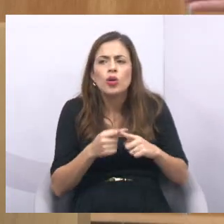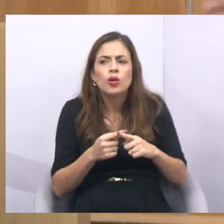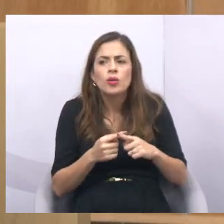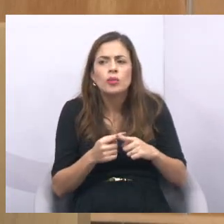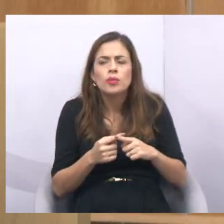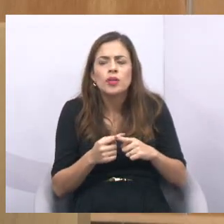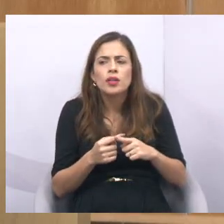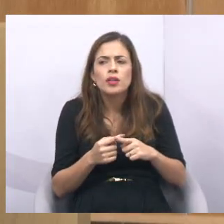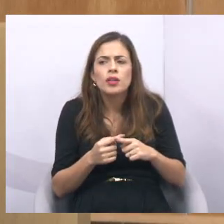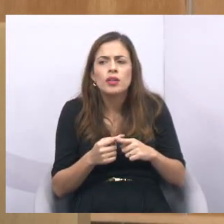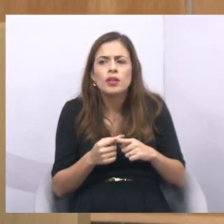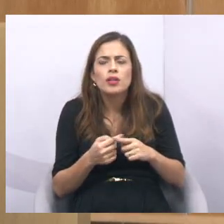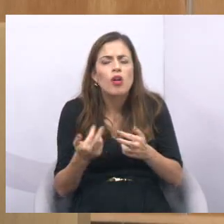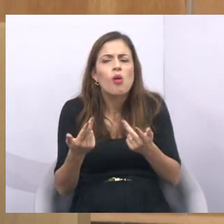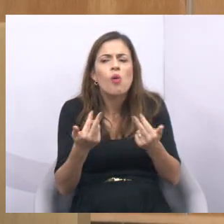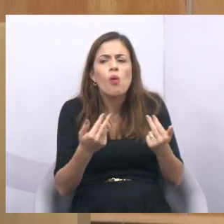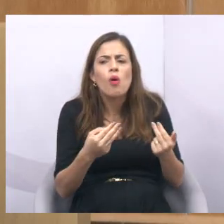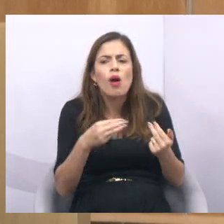nem o Michael Jordan?